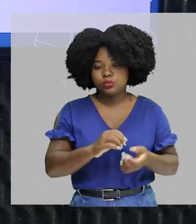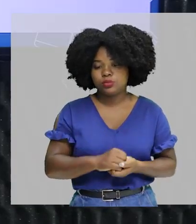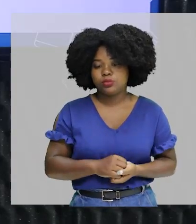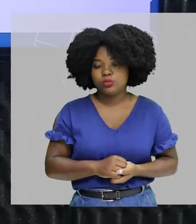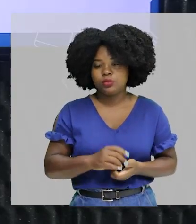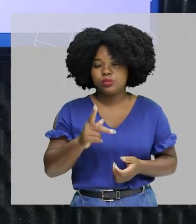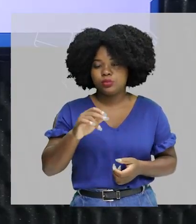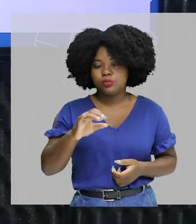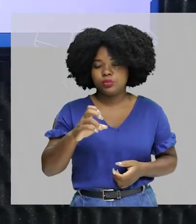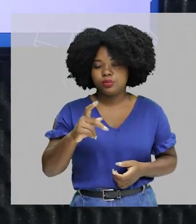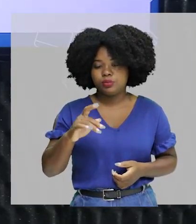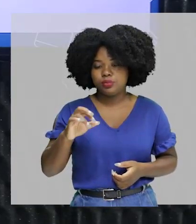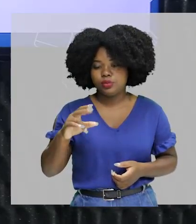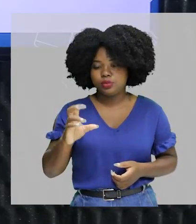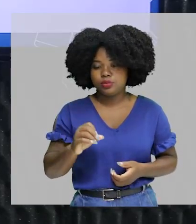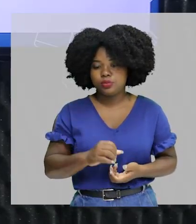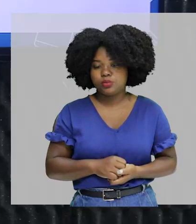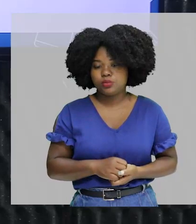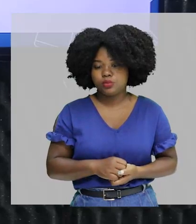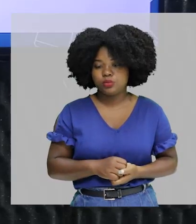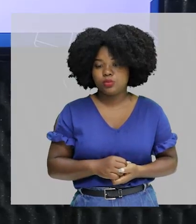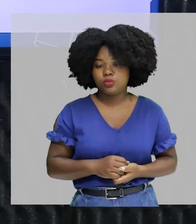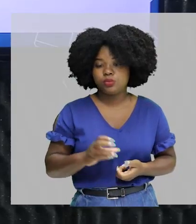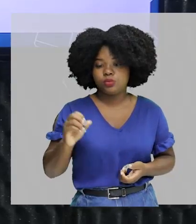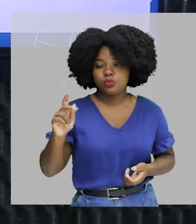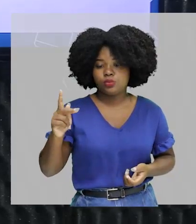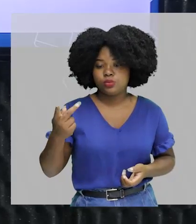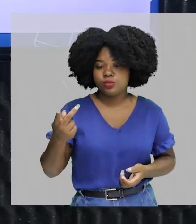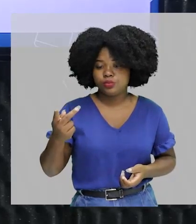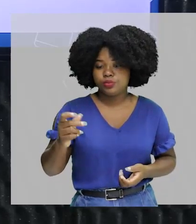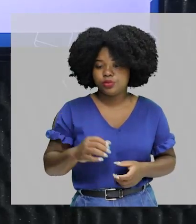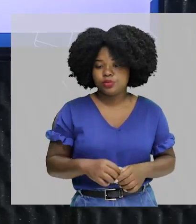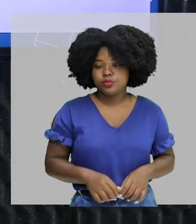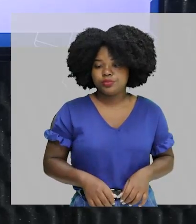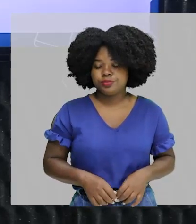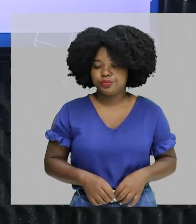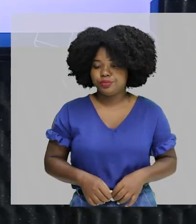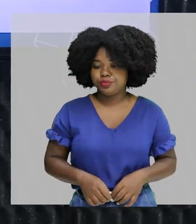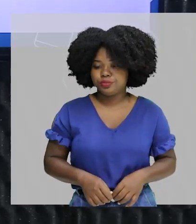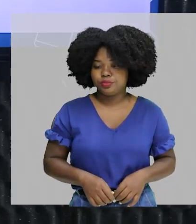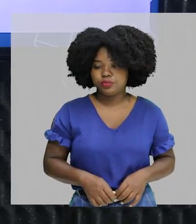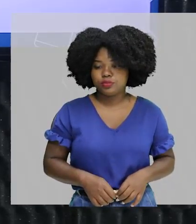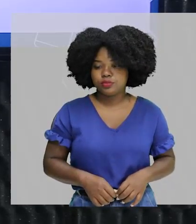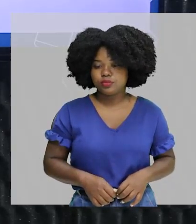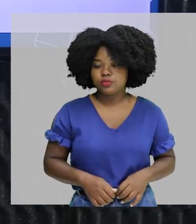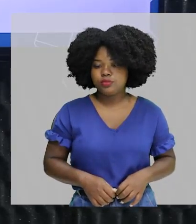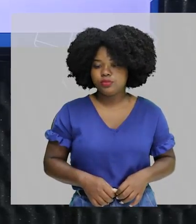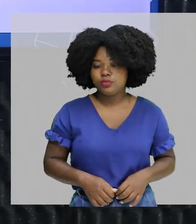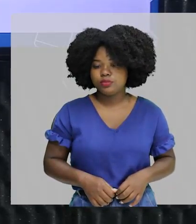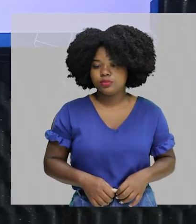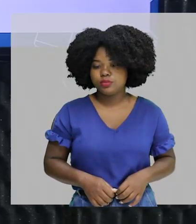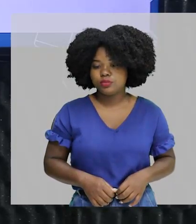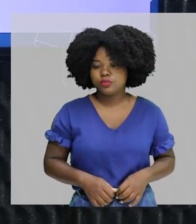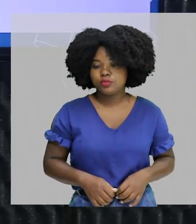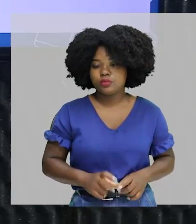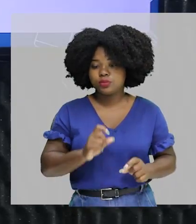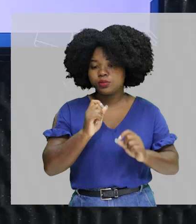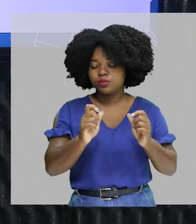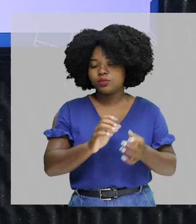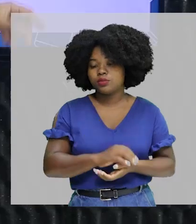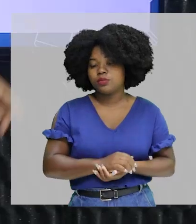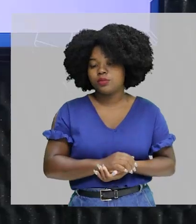do pepino do mar, tá bom? Esse outro grupo aqui, ó, Ophiuroida, são